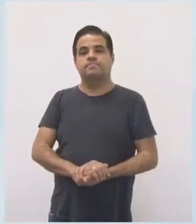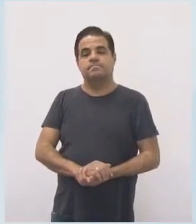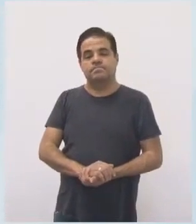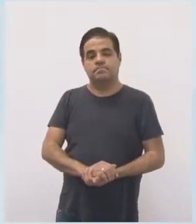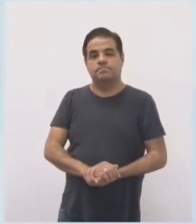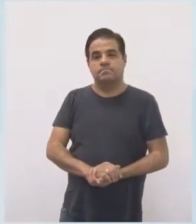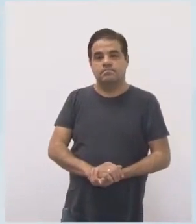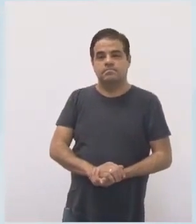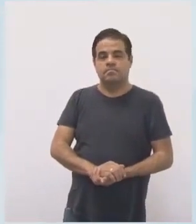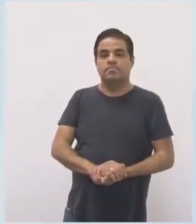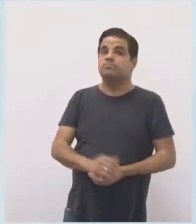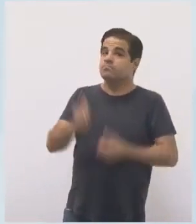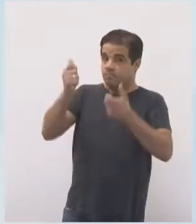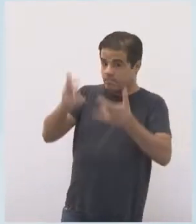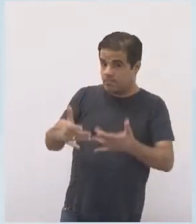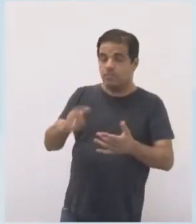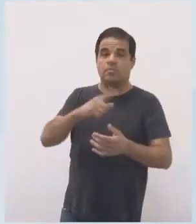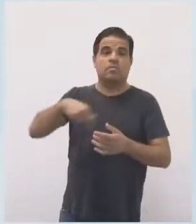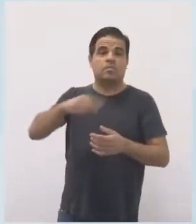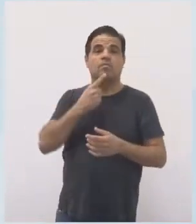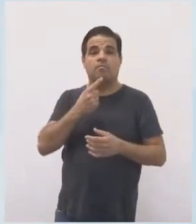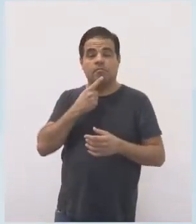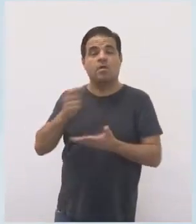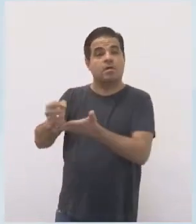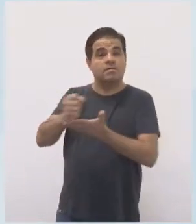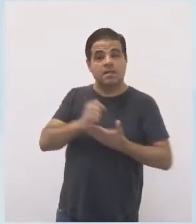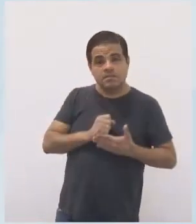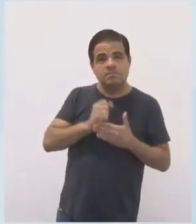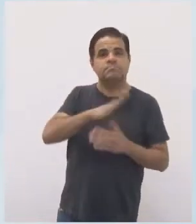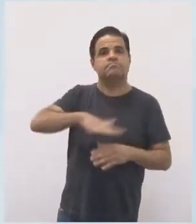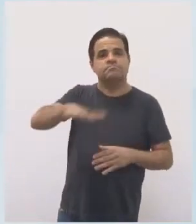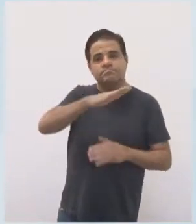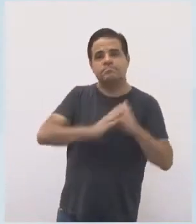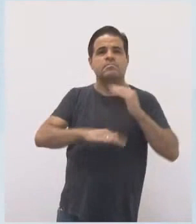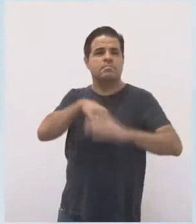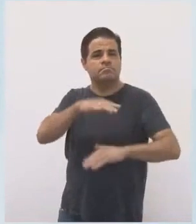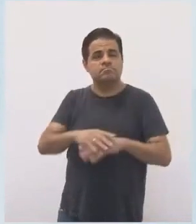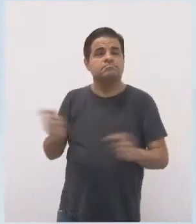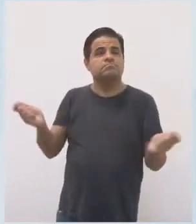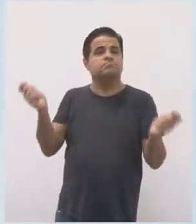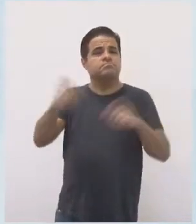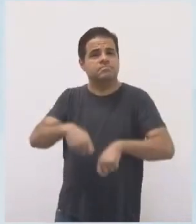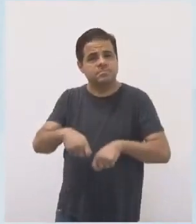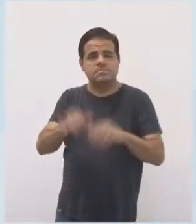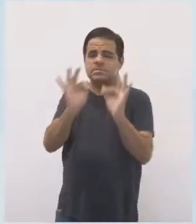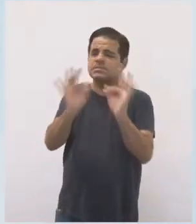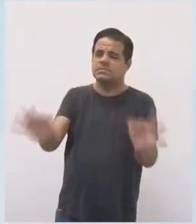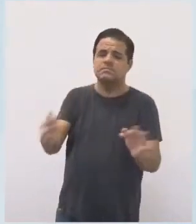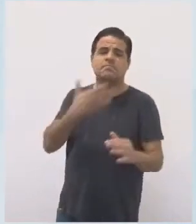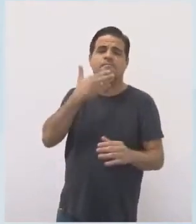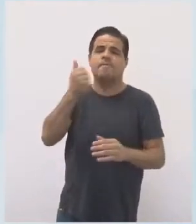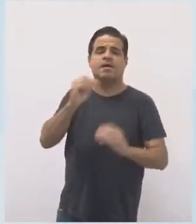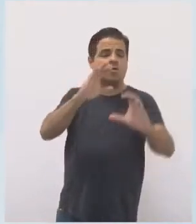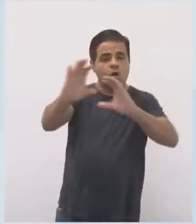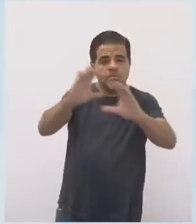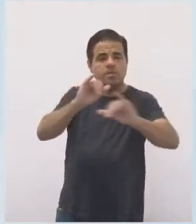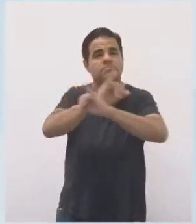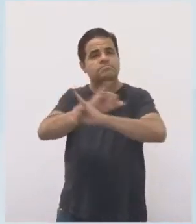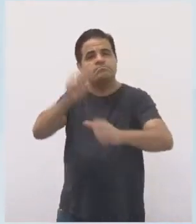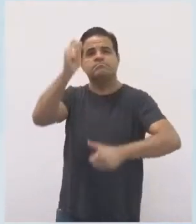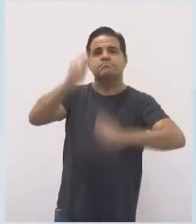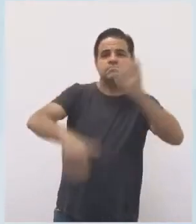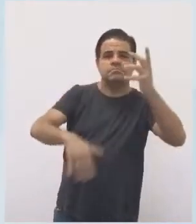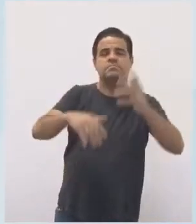Ok? Que é um pouquinho do que a gente falou, né? Então, de trazer essas ações que pudessem ser simples, fáceis de comunicar,